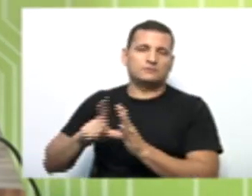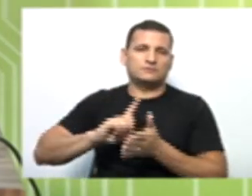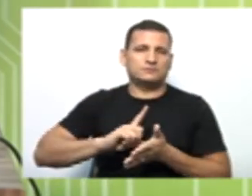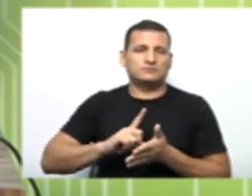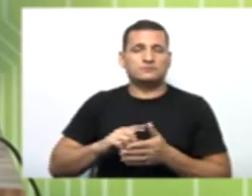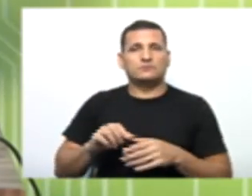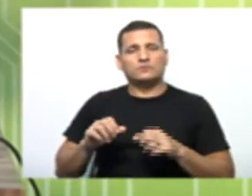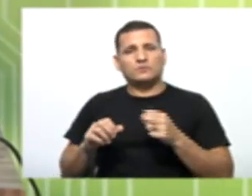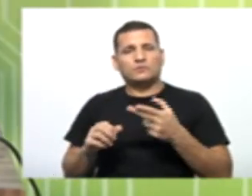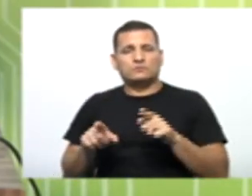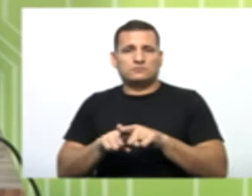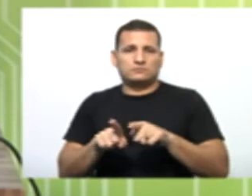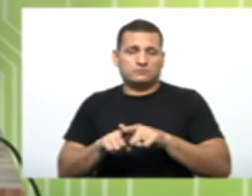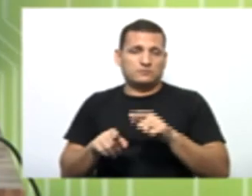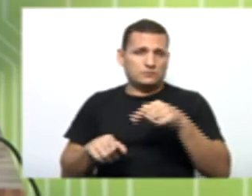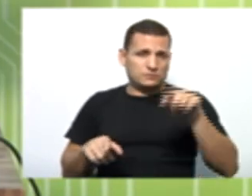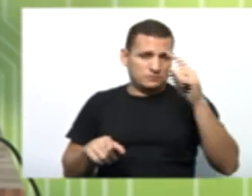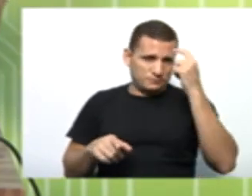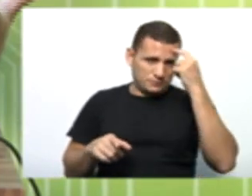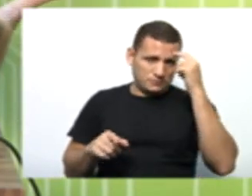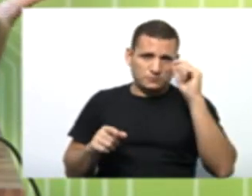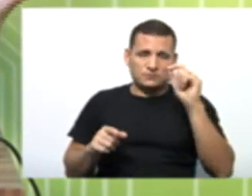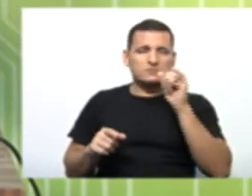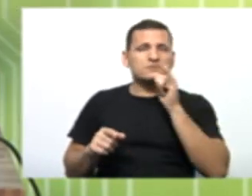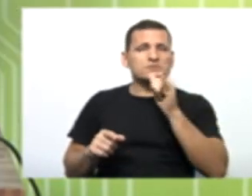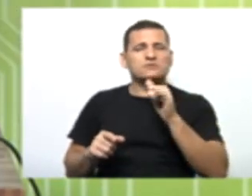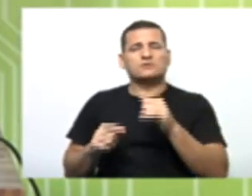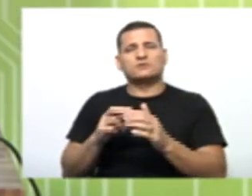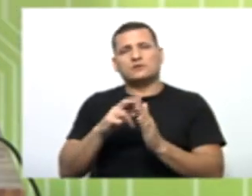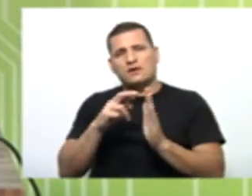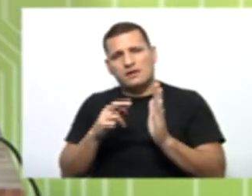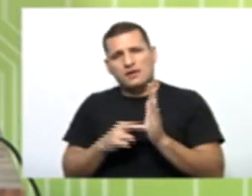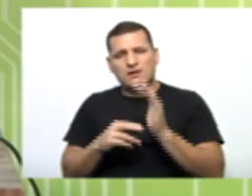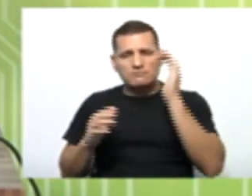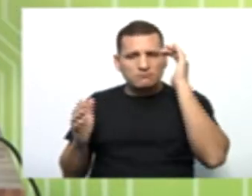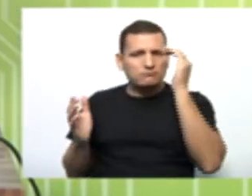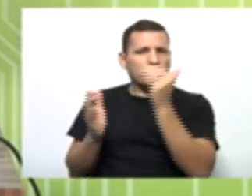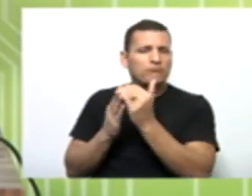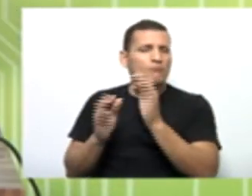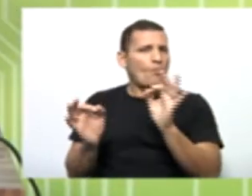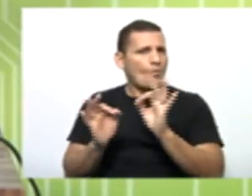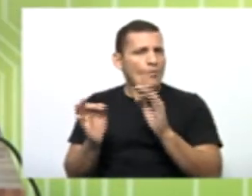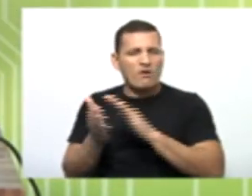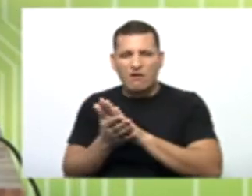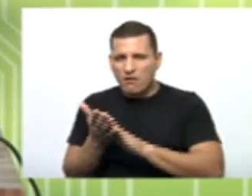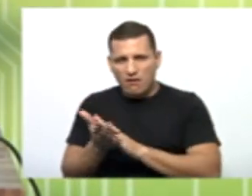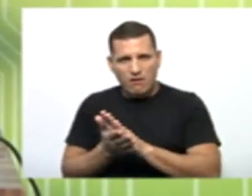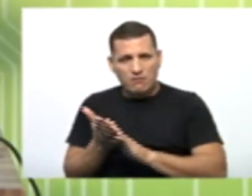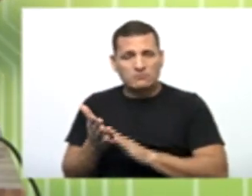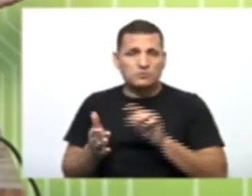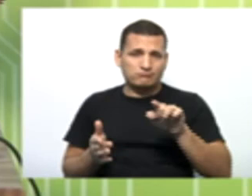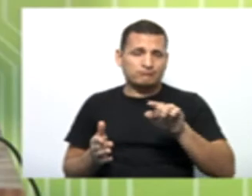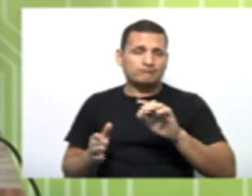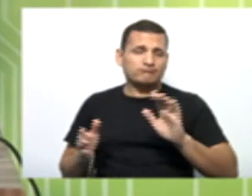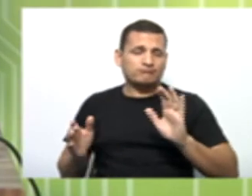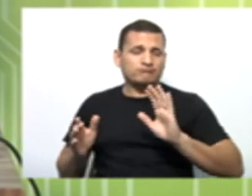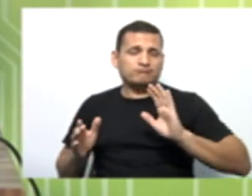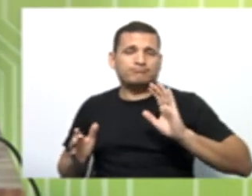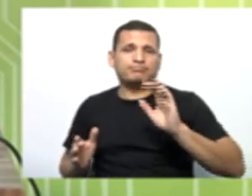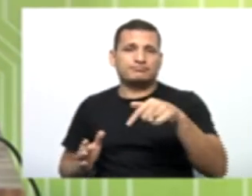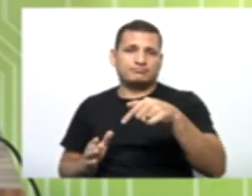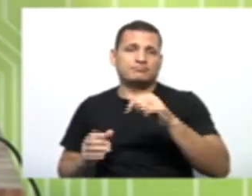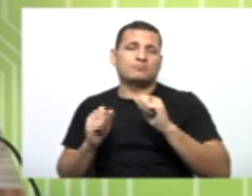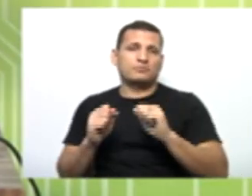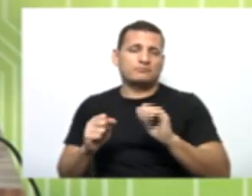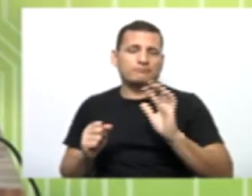vocês descumprirem uma norma institucional, por exemplo, vocês poderão sofrer sanções, como nós falamos, professor Wesley, no início da